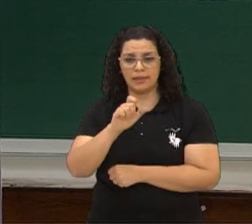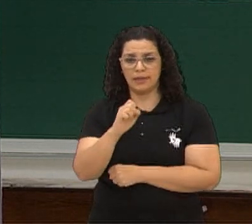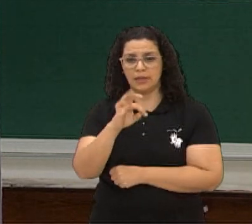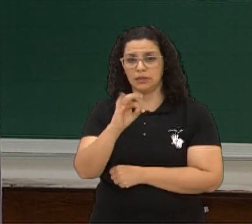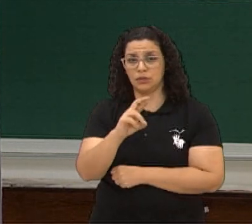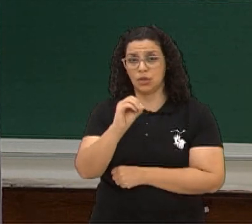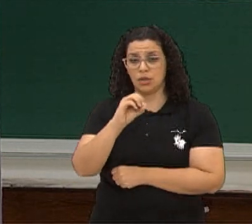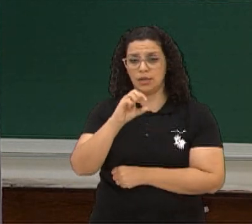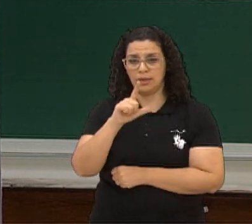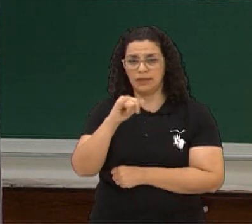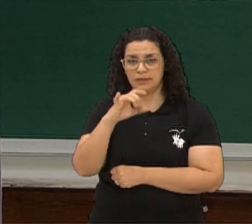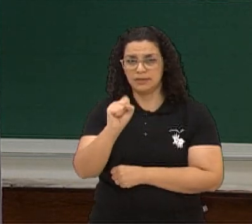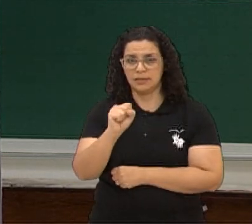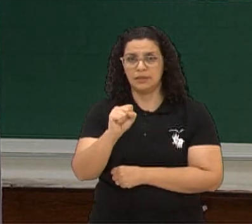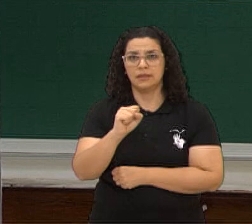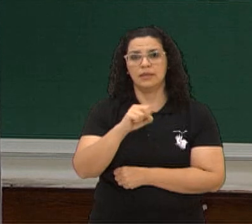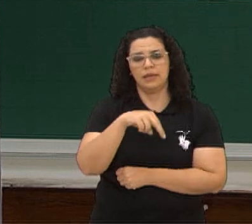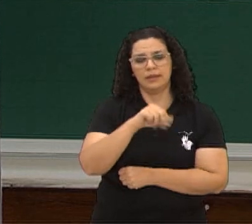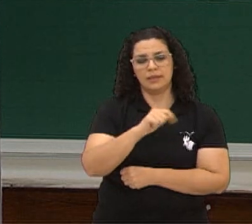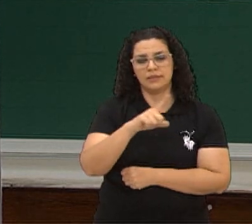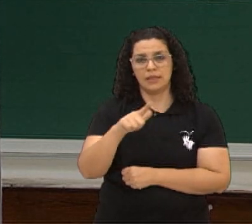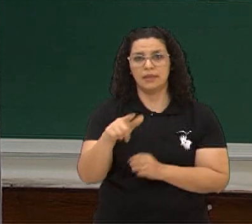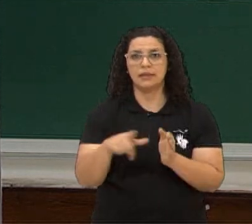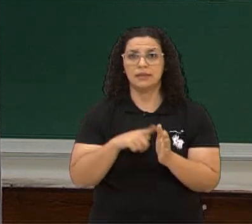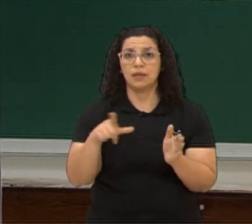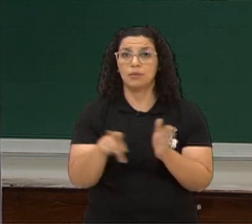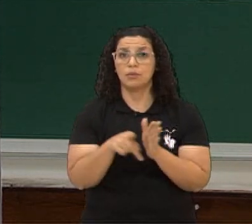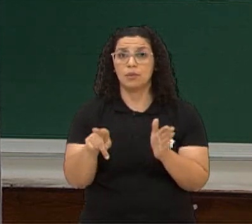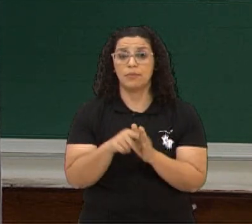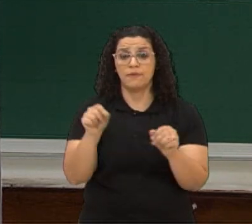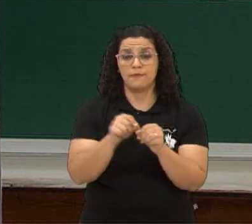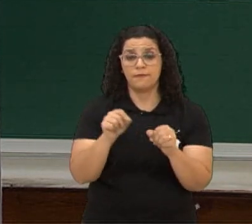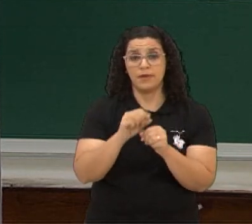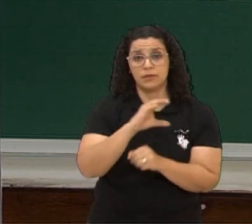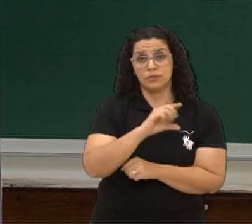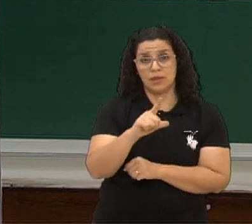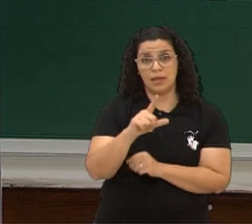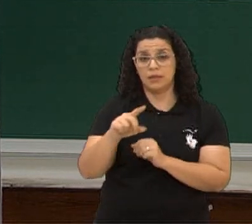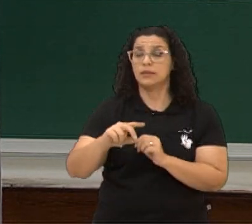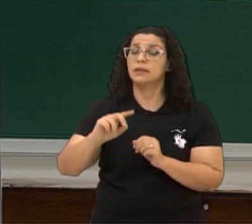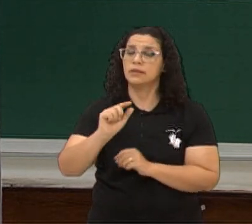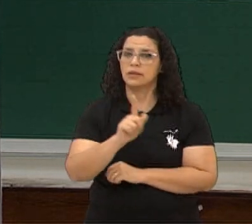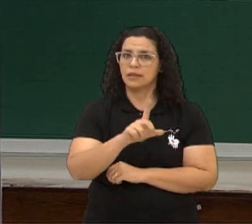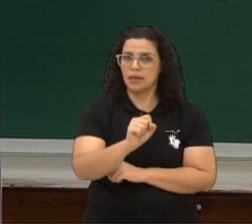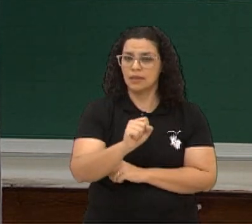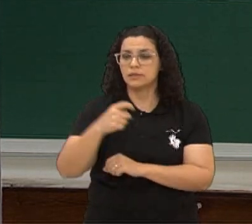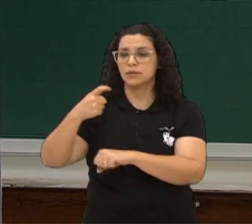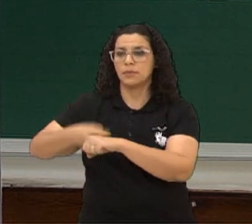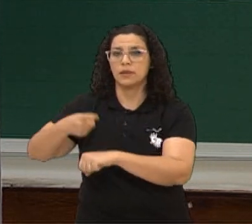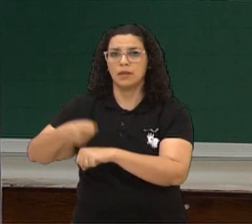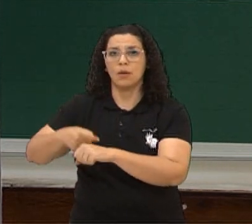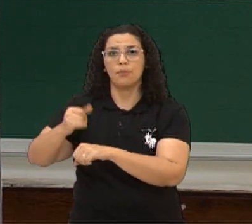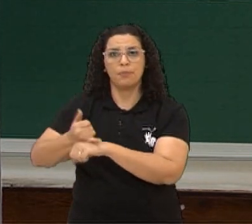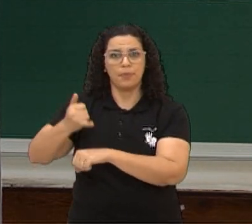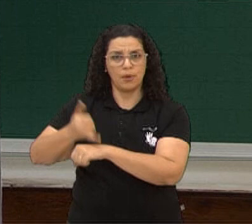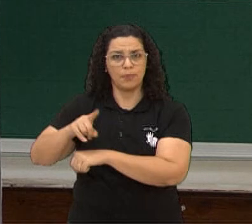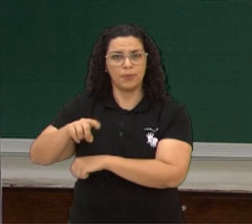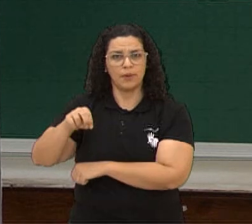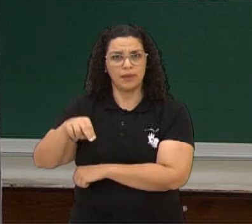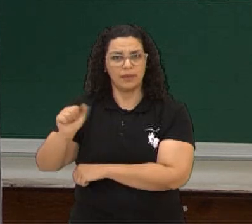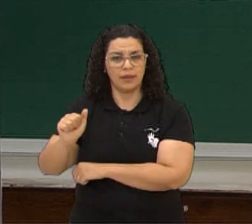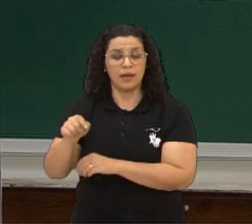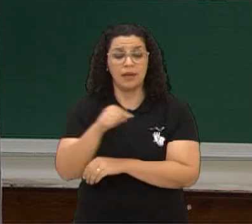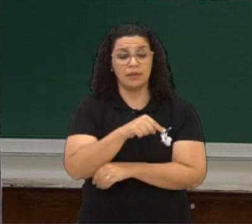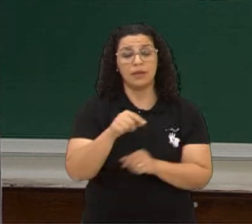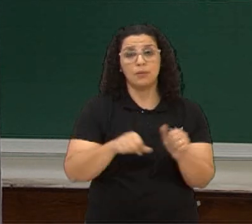eletrólise ígnea do NaCl, a gente tem a formação do cloro, gás, e do sódio metálico. E aqui a gente faz